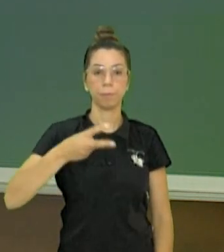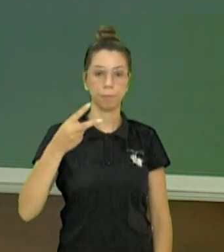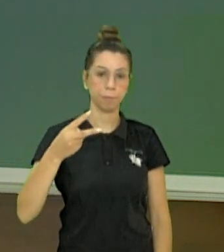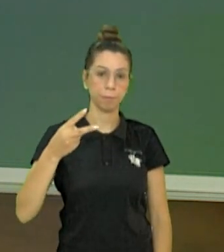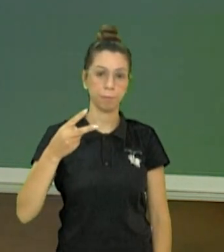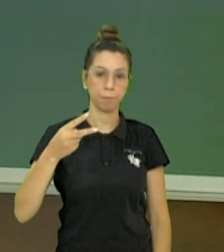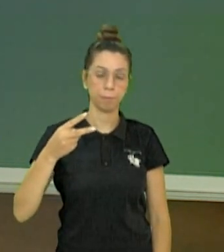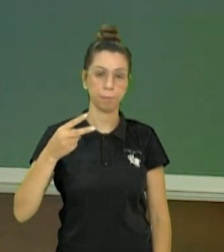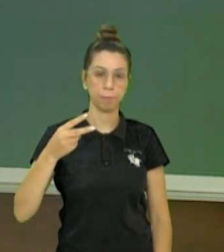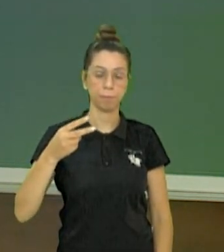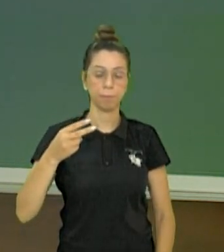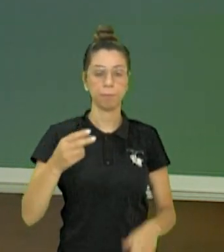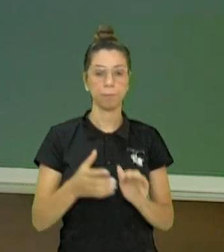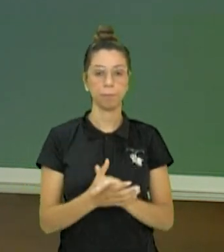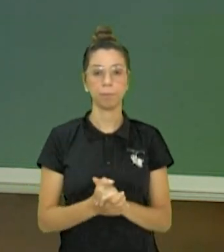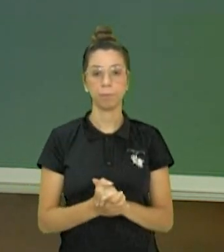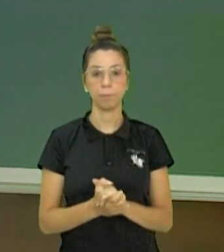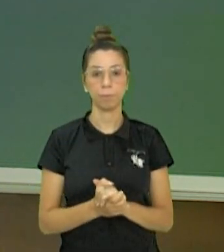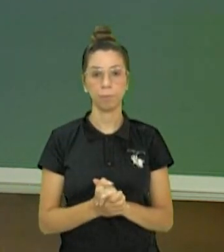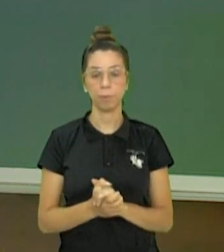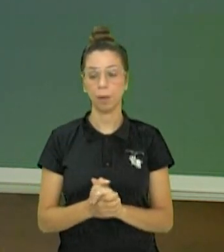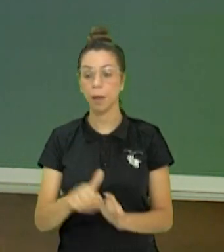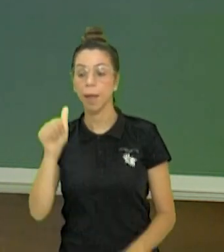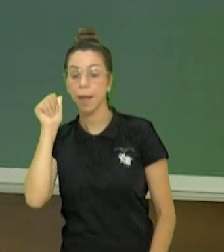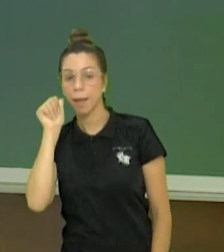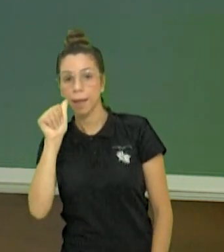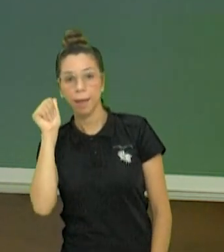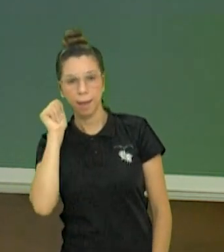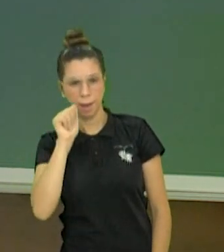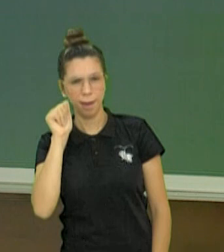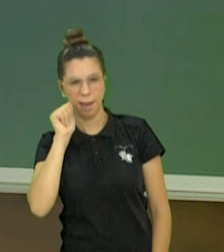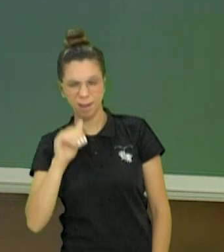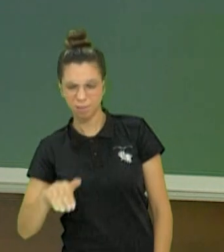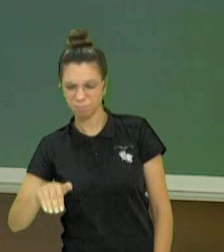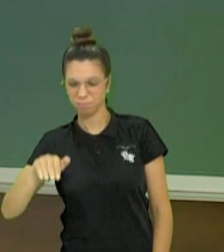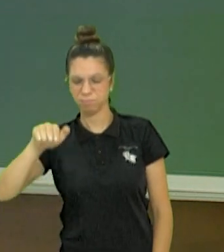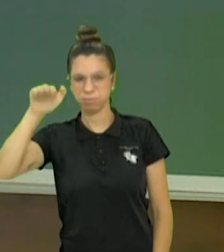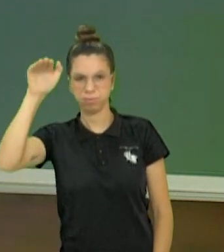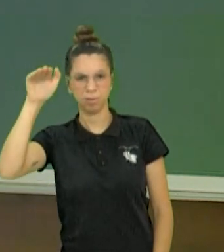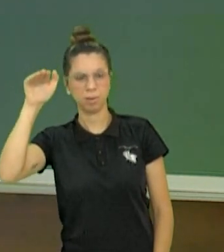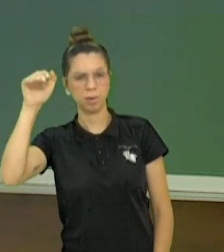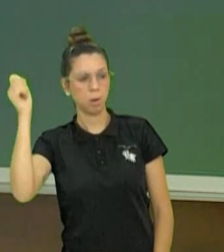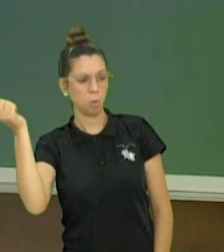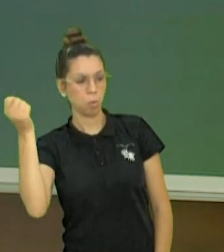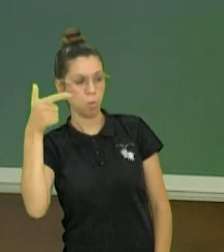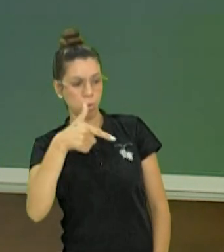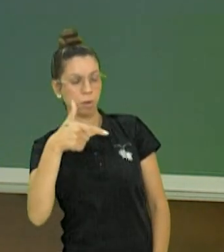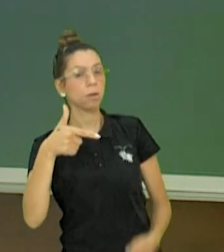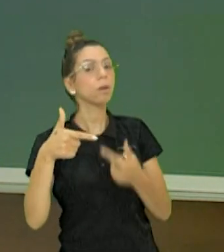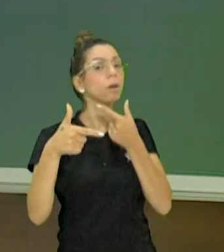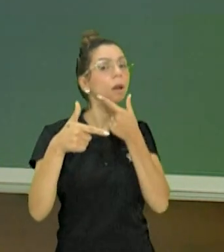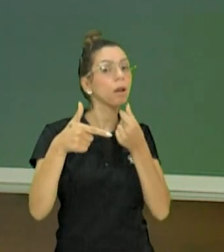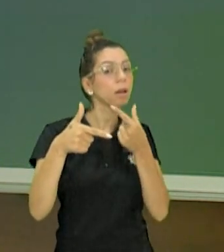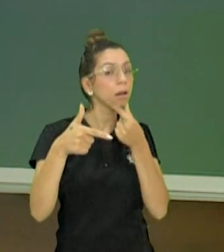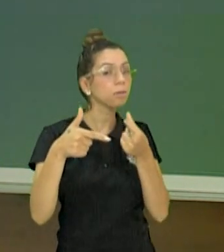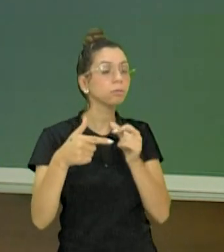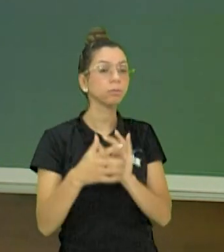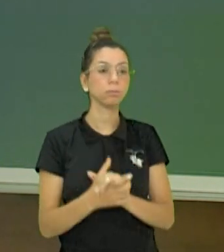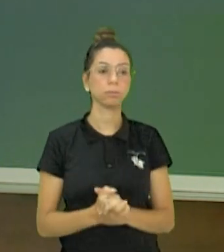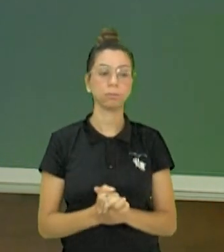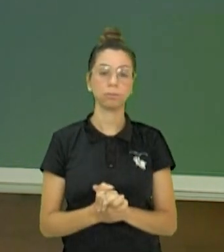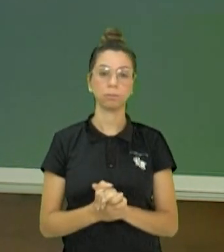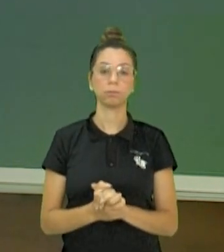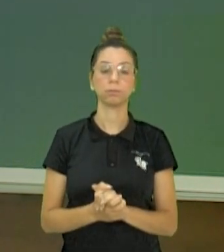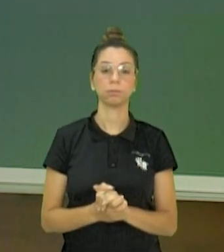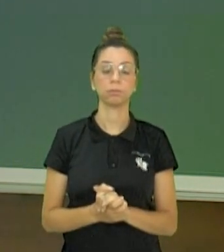as he is? Ela é tão alta quanto ele? Number 3. Is he as happy as? Dá uma olhada